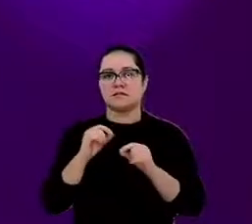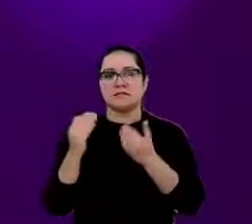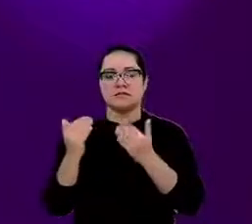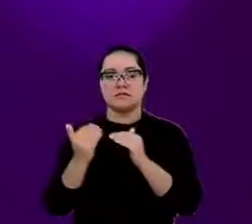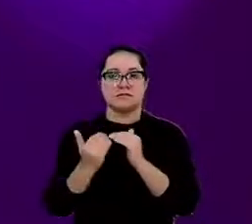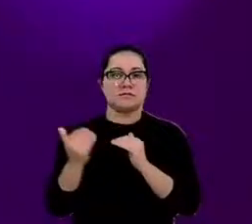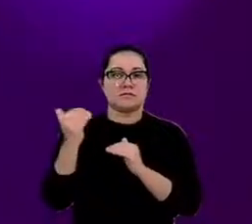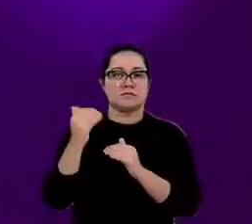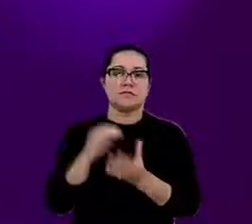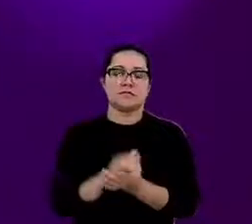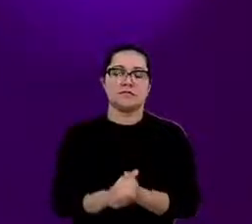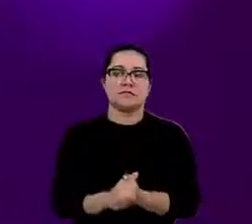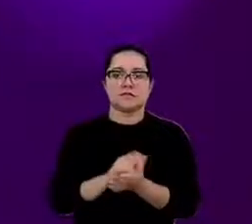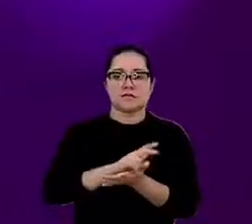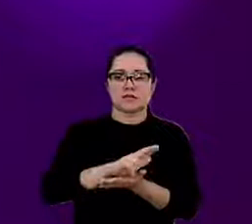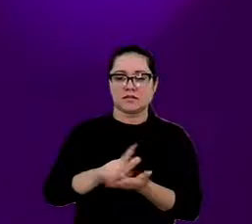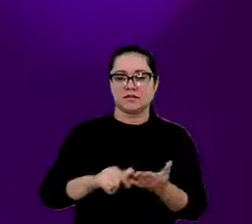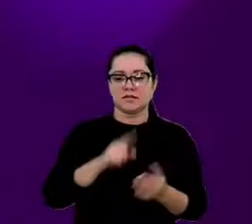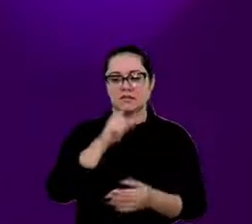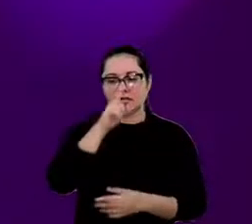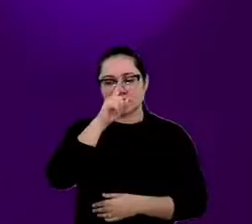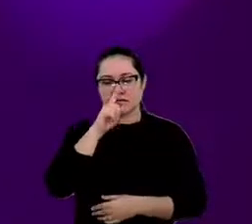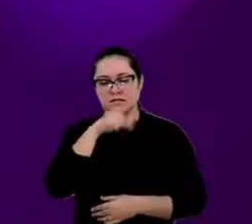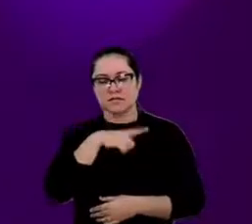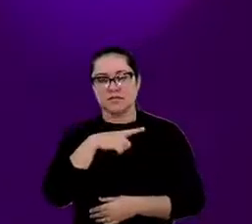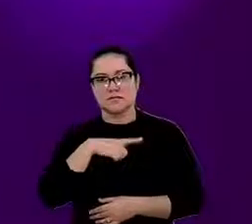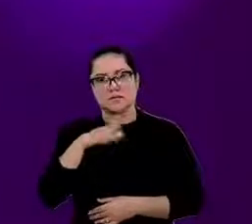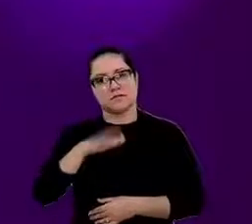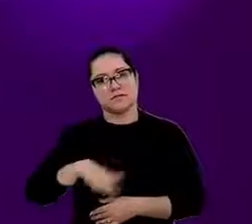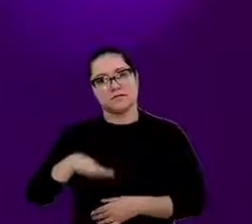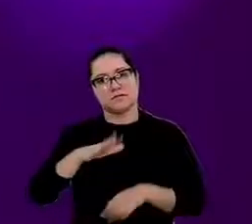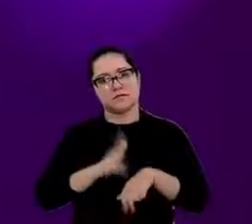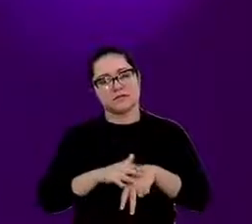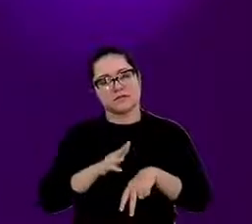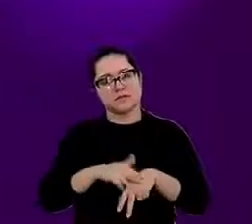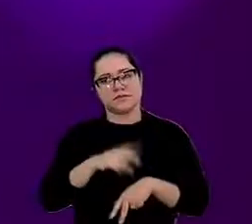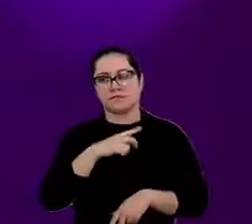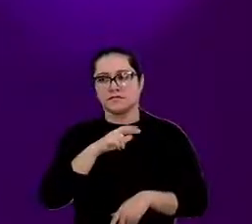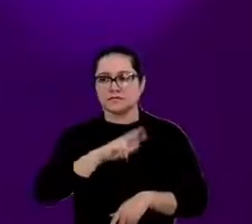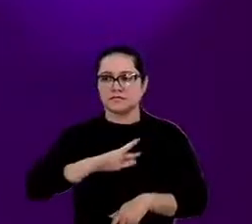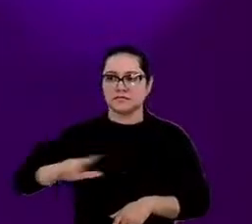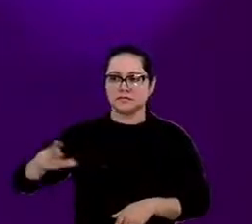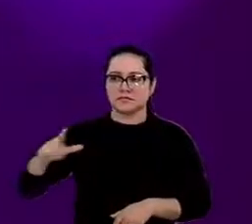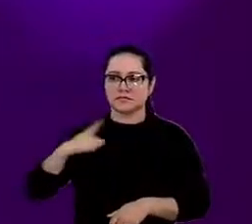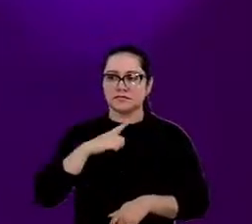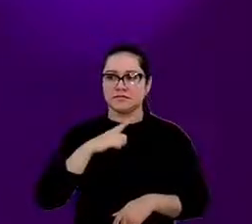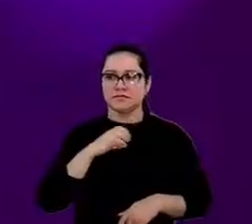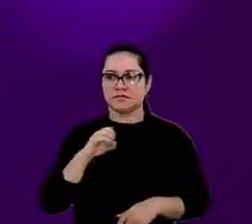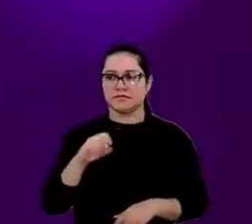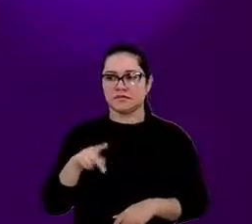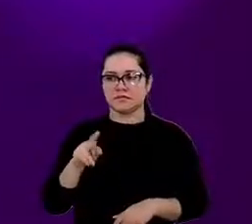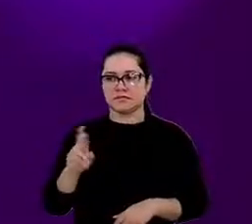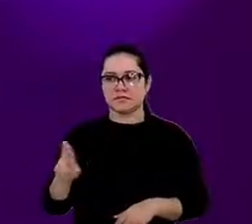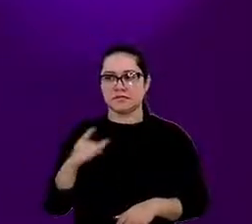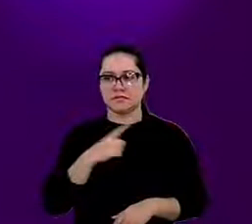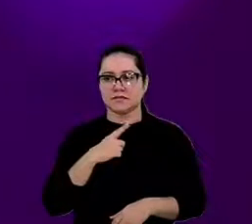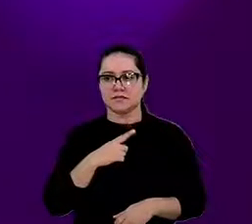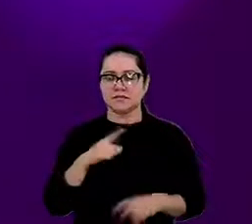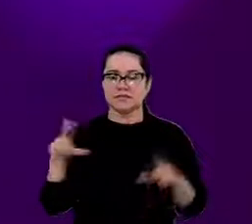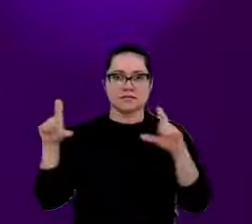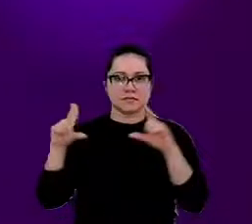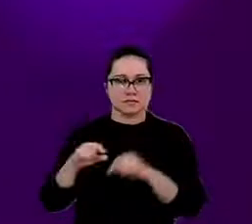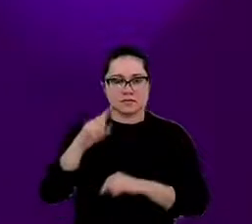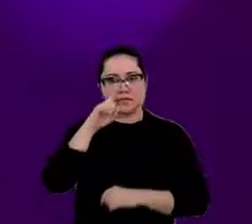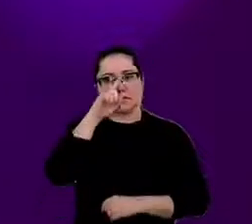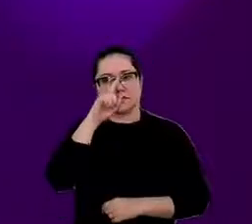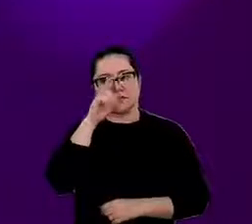nos diversos riscos, né, tanto nos pacientes de alto, intermediário e mais recentemente de baixo risco, a